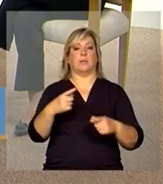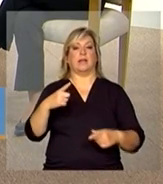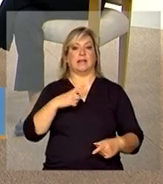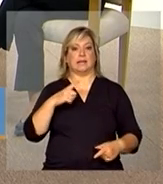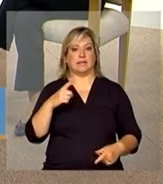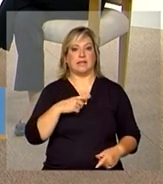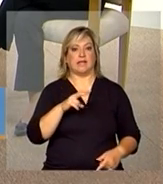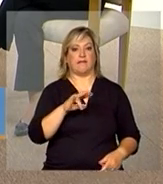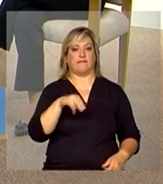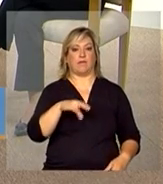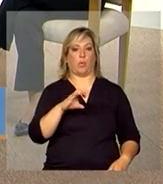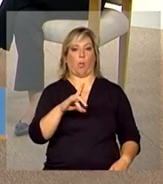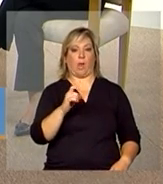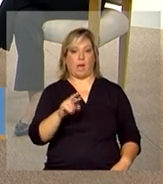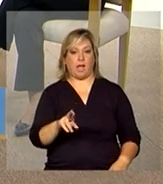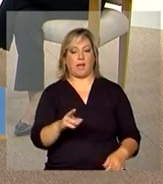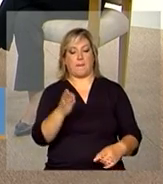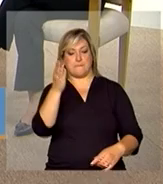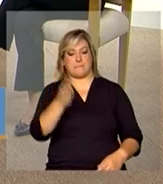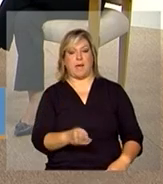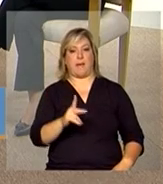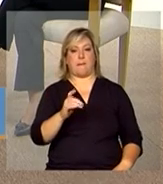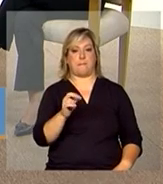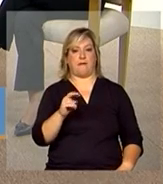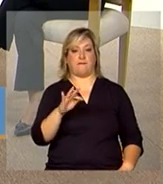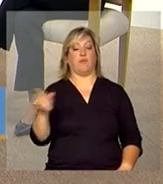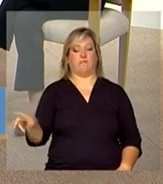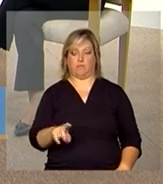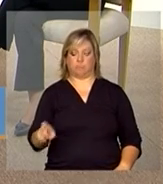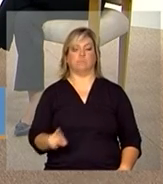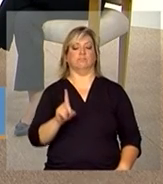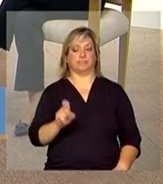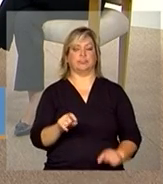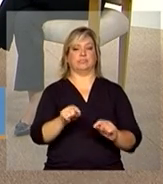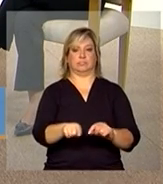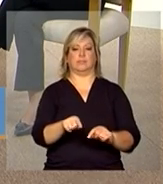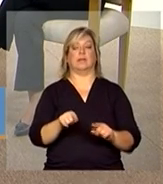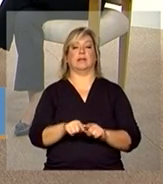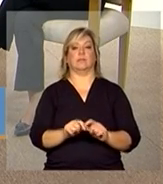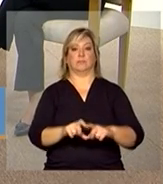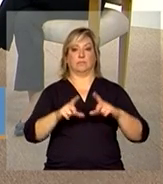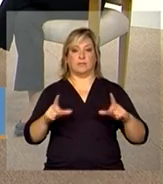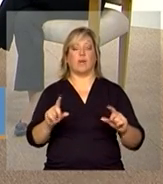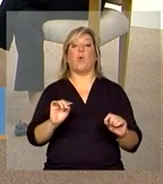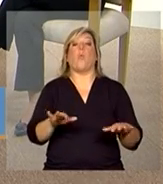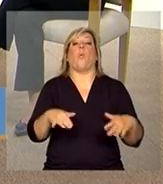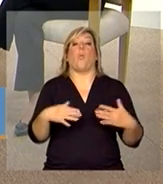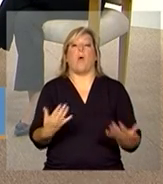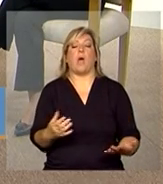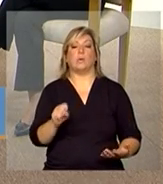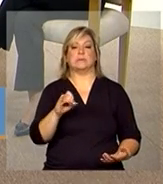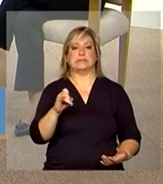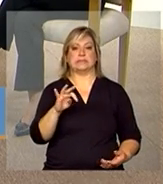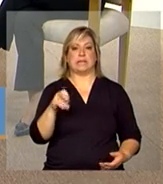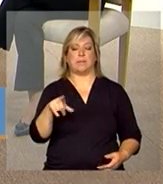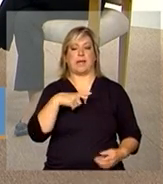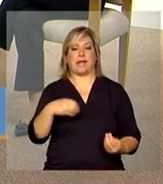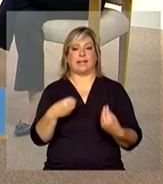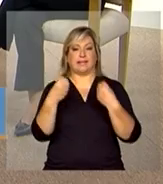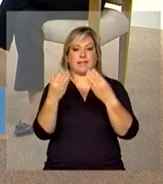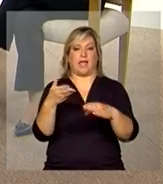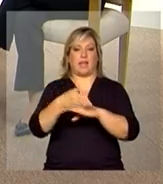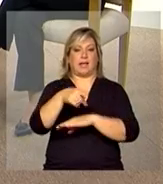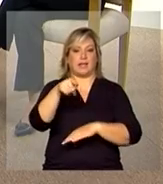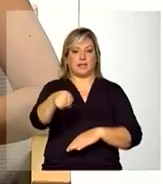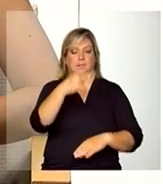perfil ele vai clicar nesse botão vai selecionar Qual é o sistema que ele quer dar acesso para esse usuário e